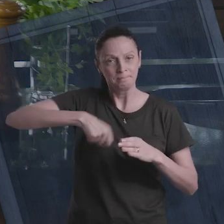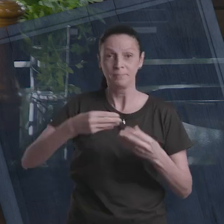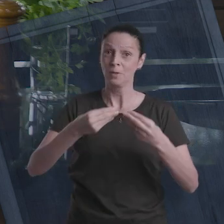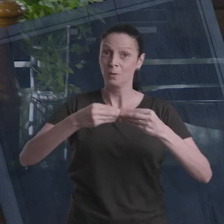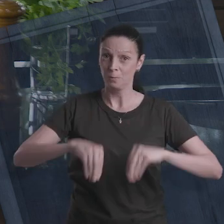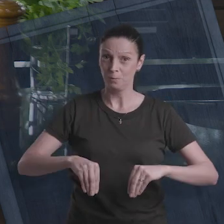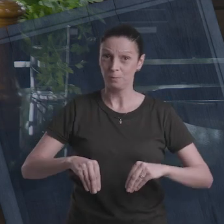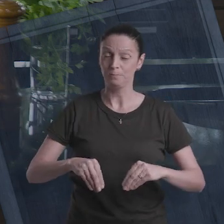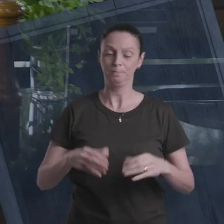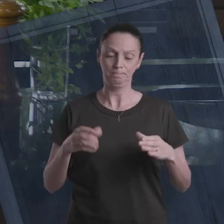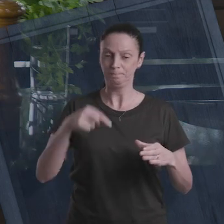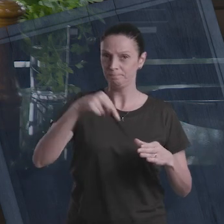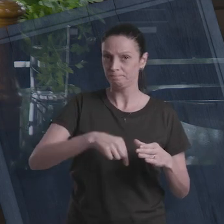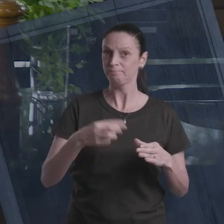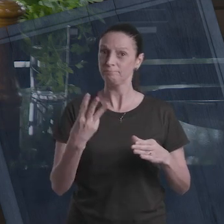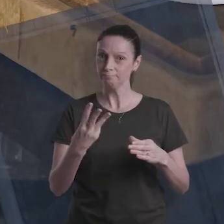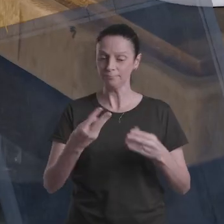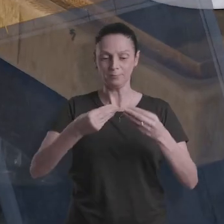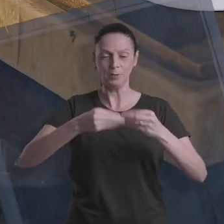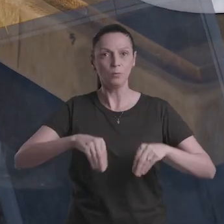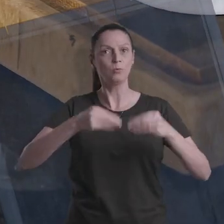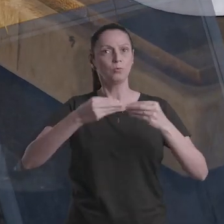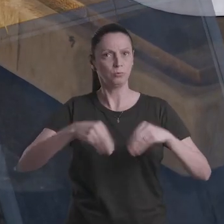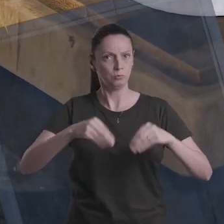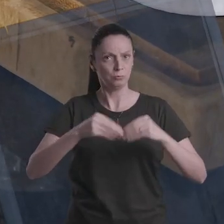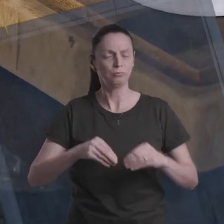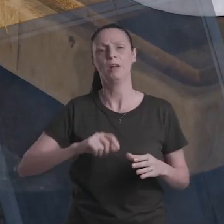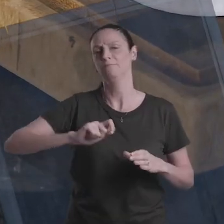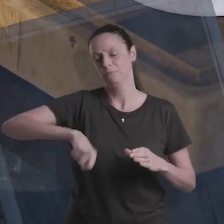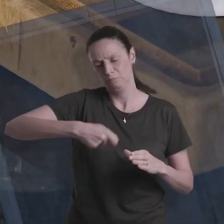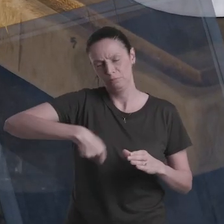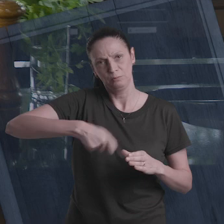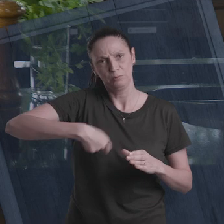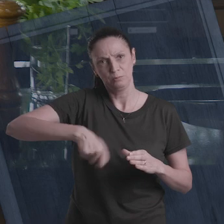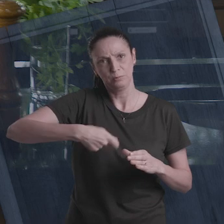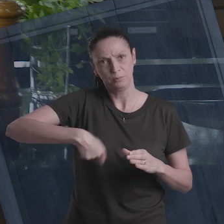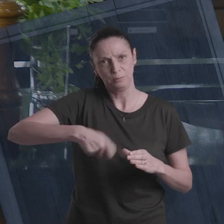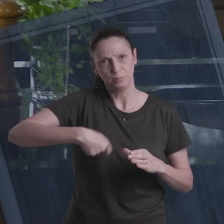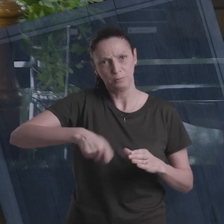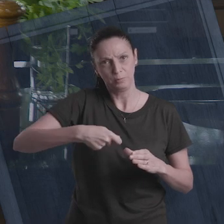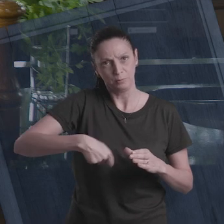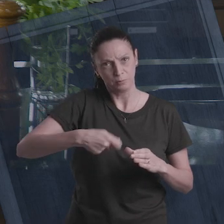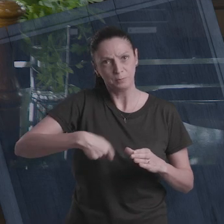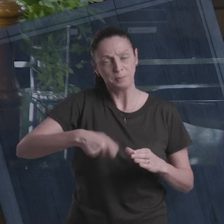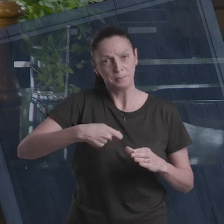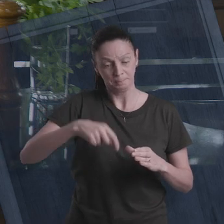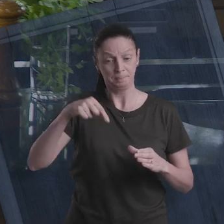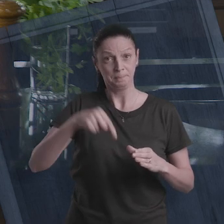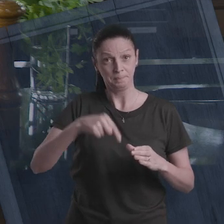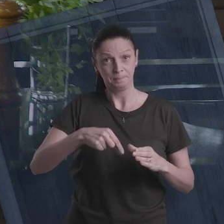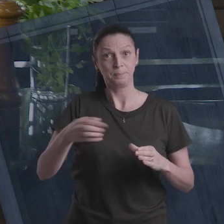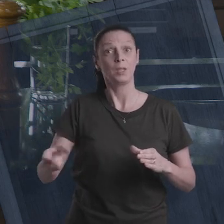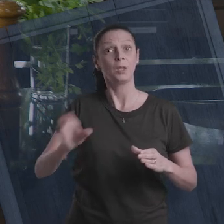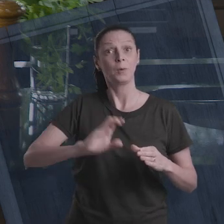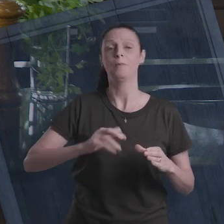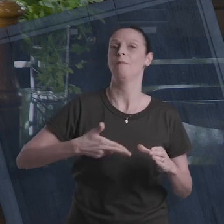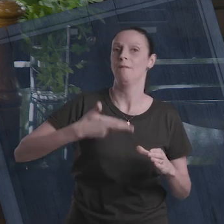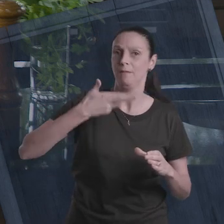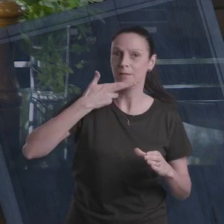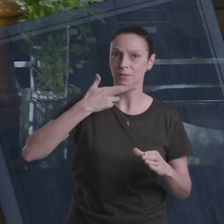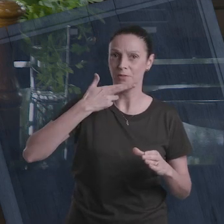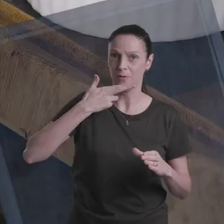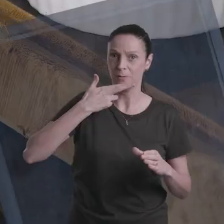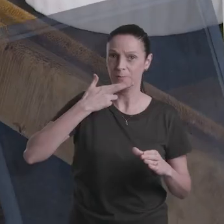colocar num bowl 3 ovos, pode dar uma leve mexidinha e acrescentar o